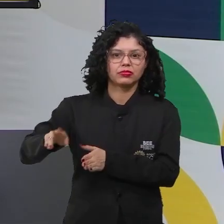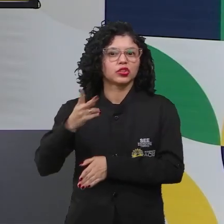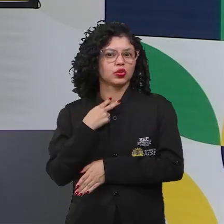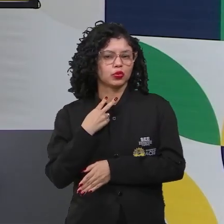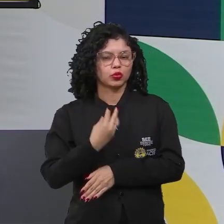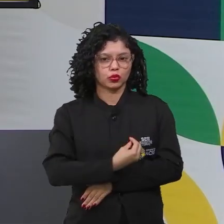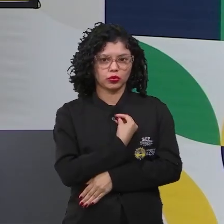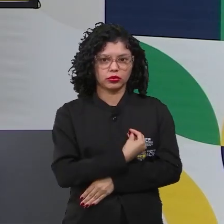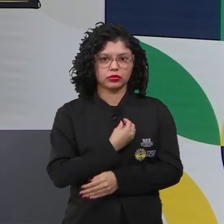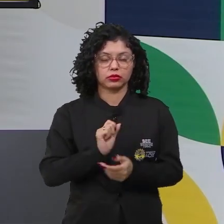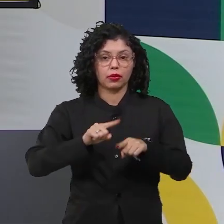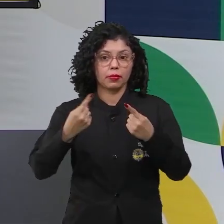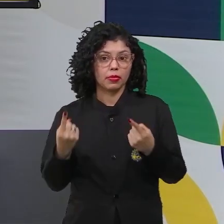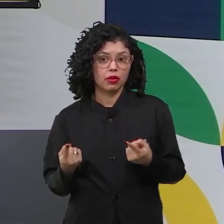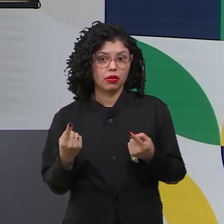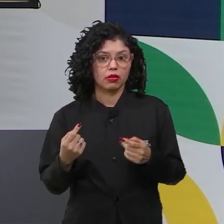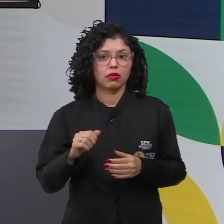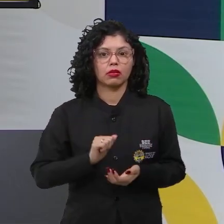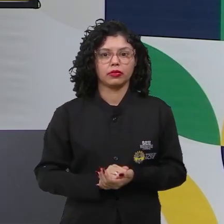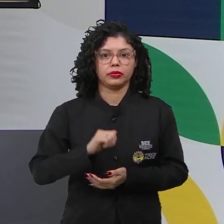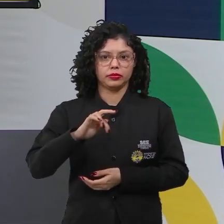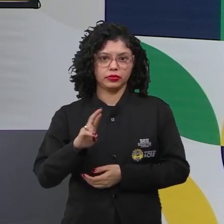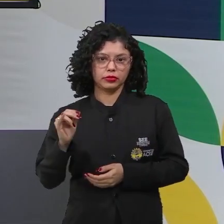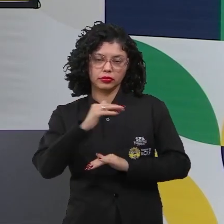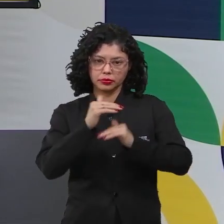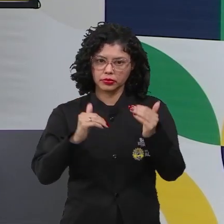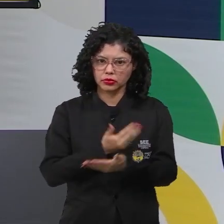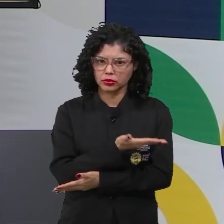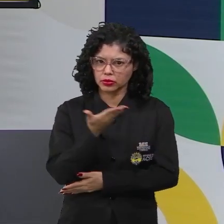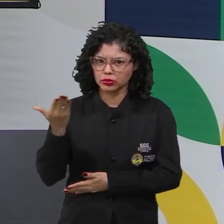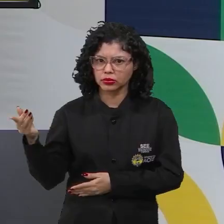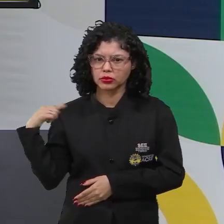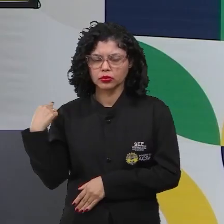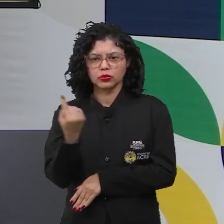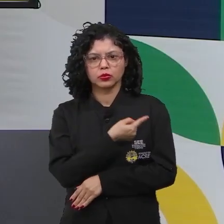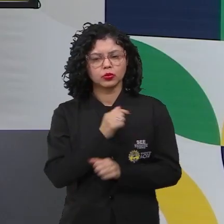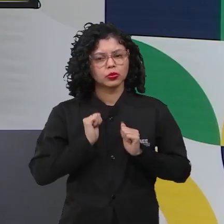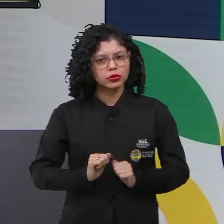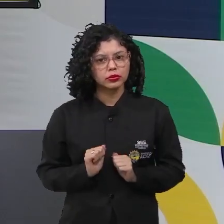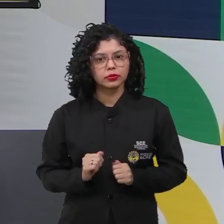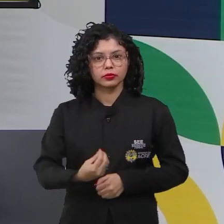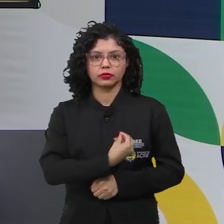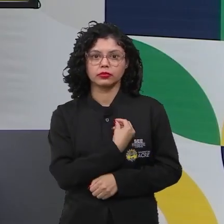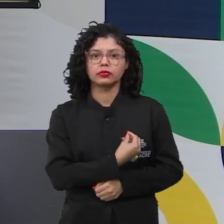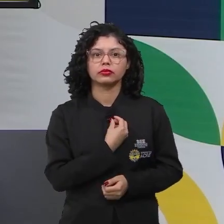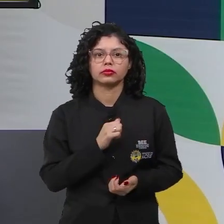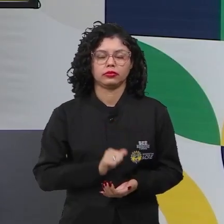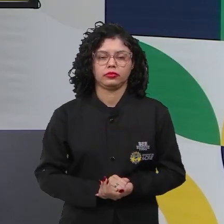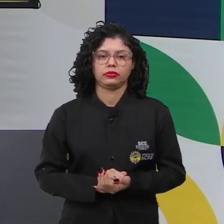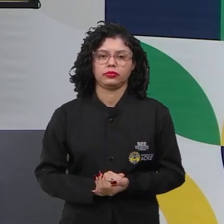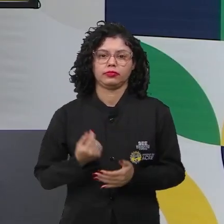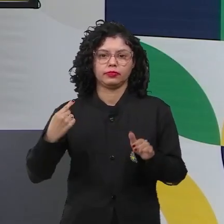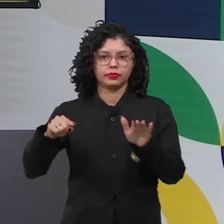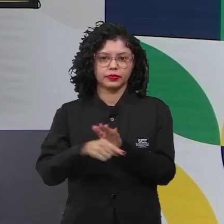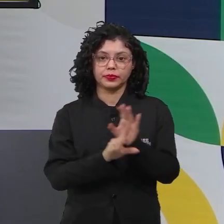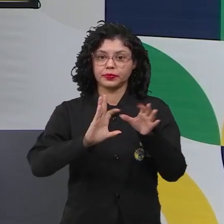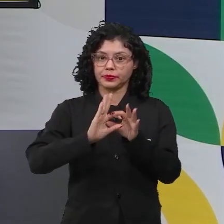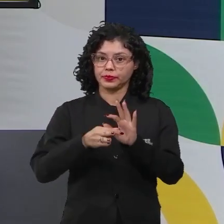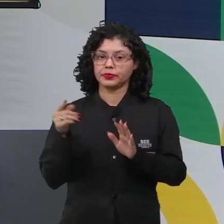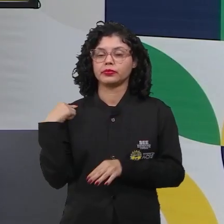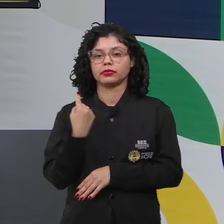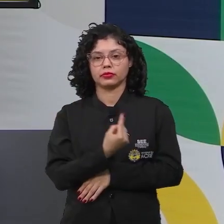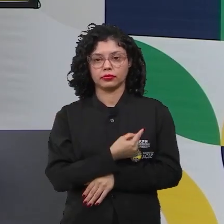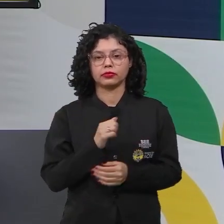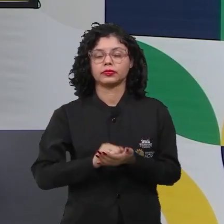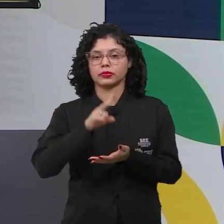podem vivenciar. Mas a modalidade esportiva não é para todos, todo mundo não pode vivenciar, então por quê? É dentro desse contexto que vem o